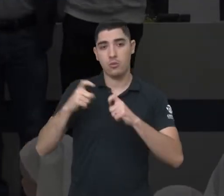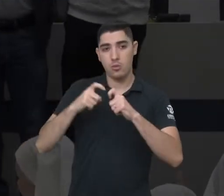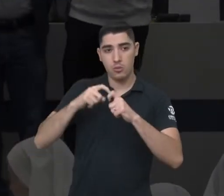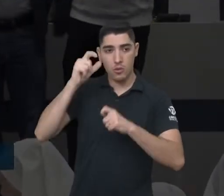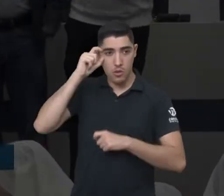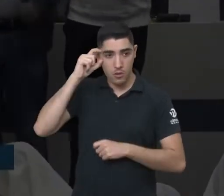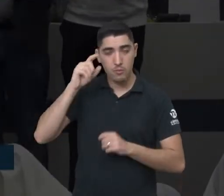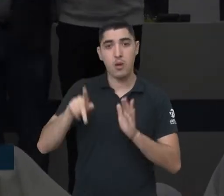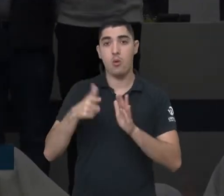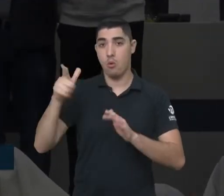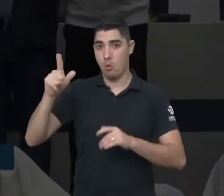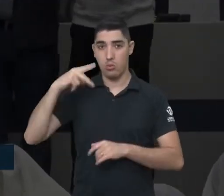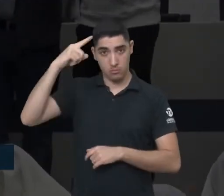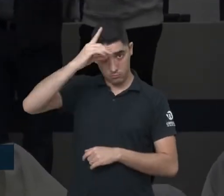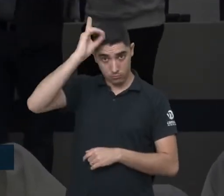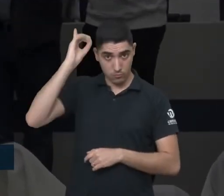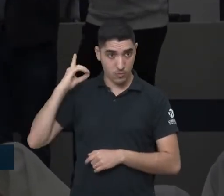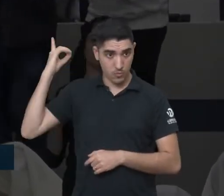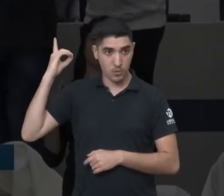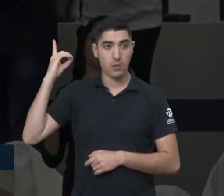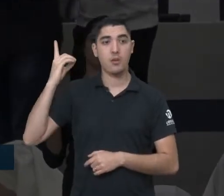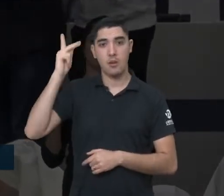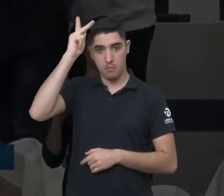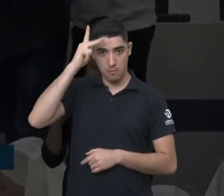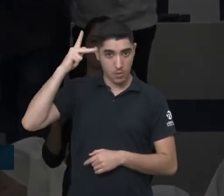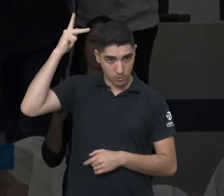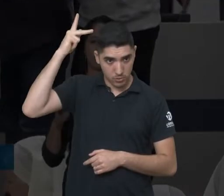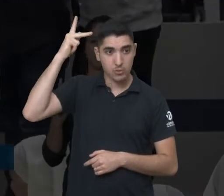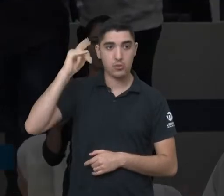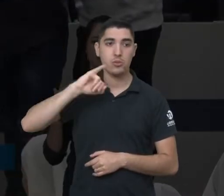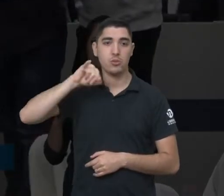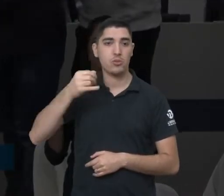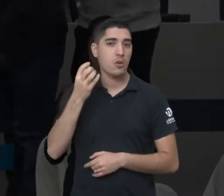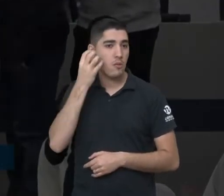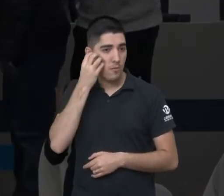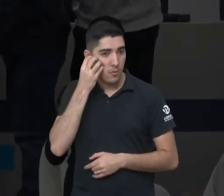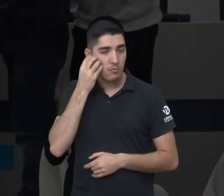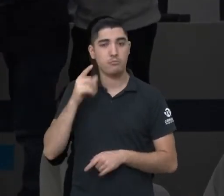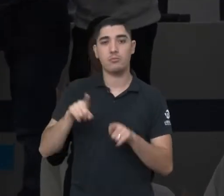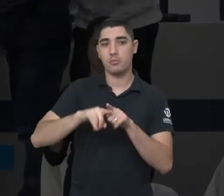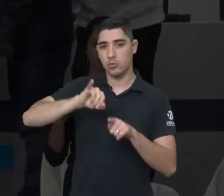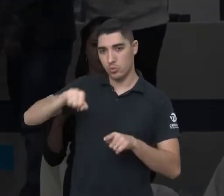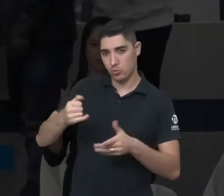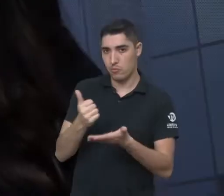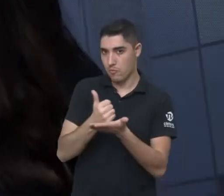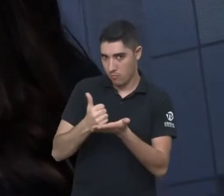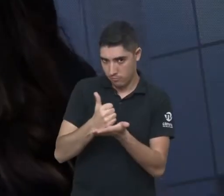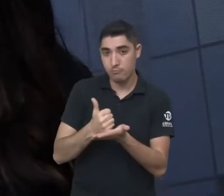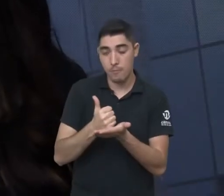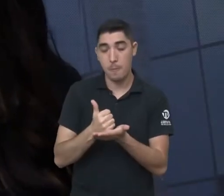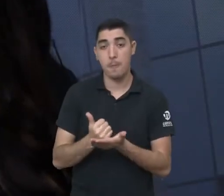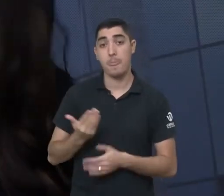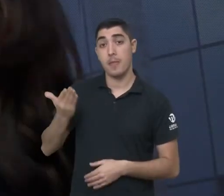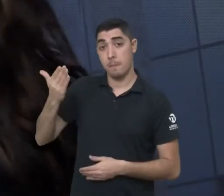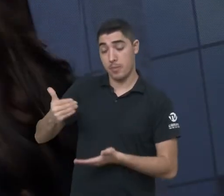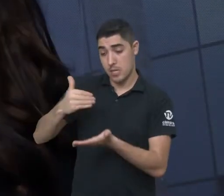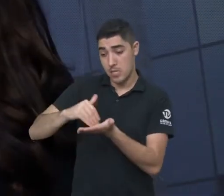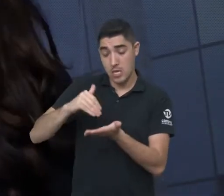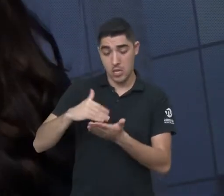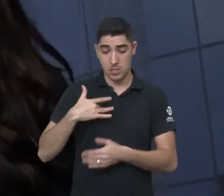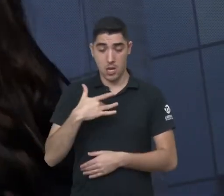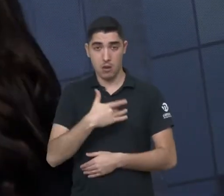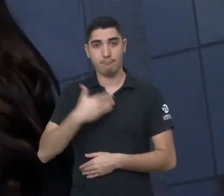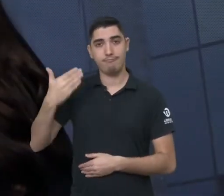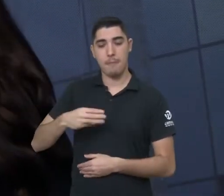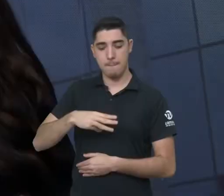Elton, Dulce Rita, Fernando Petiti, Juliana Fraga e Júnior da Farmácia, a secretária municipal de